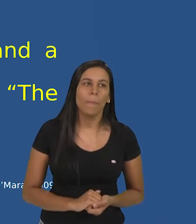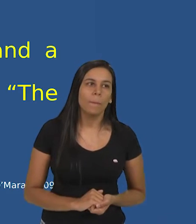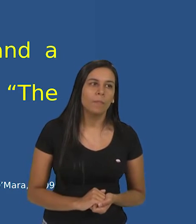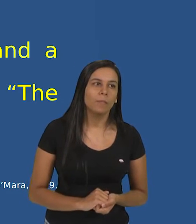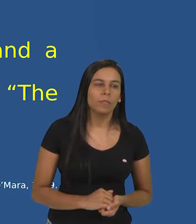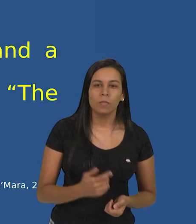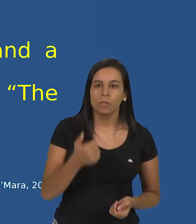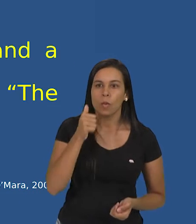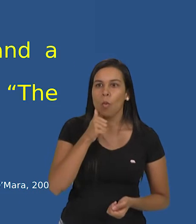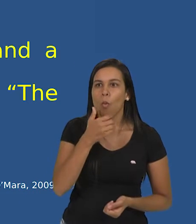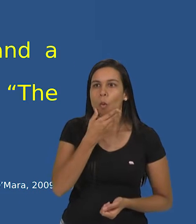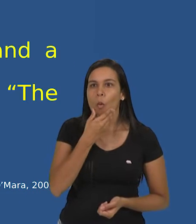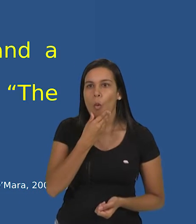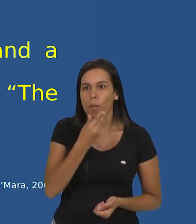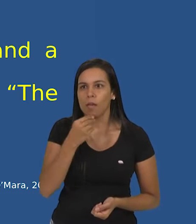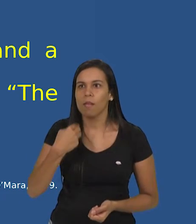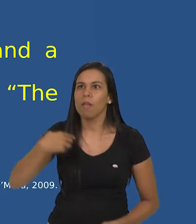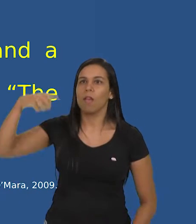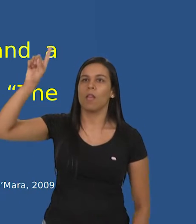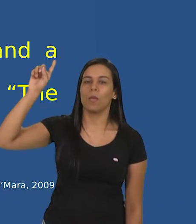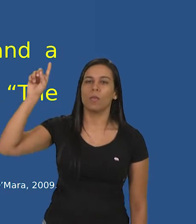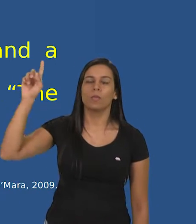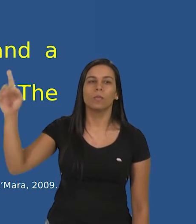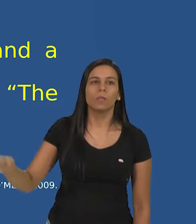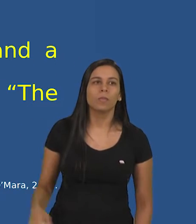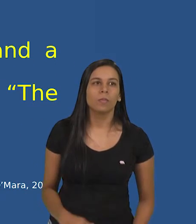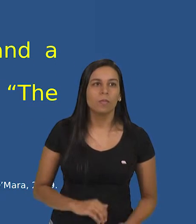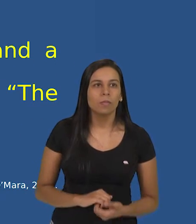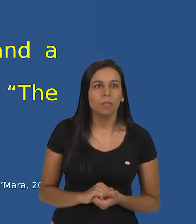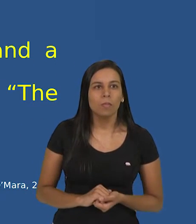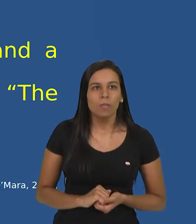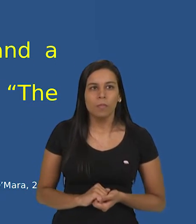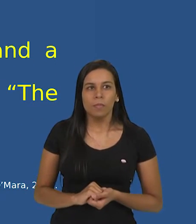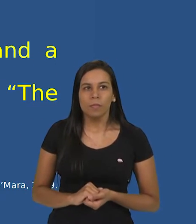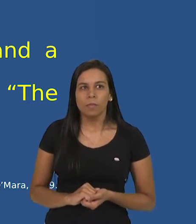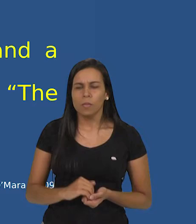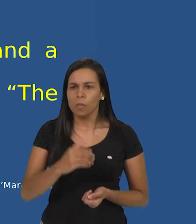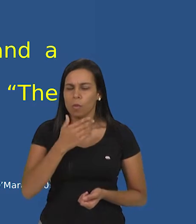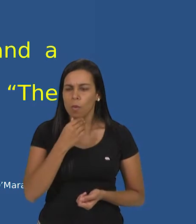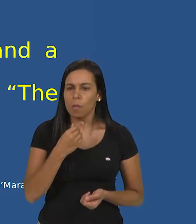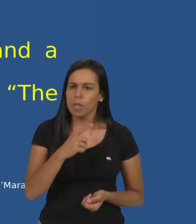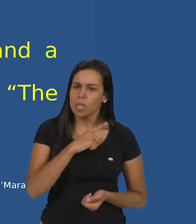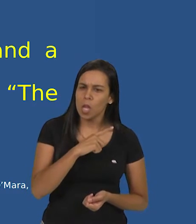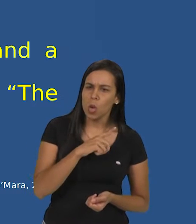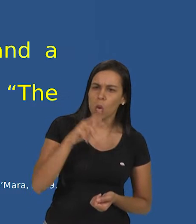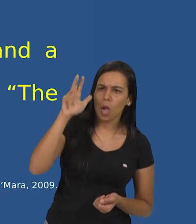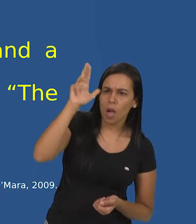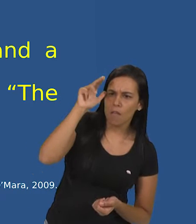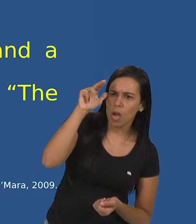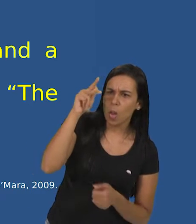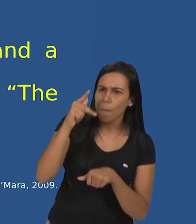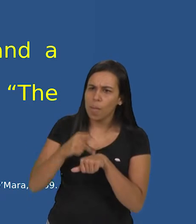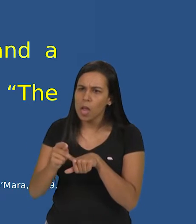eu, disse o homem, tá? Então o fazendeiro disse, eu tenho aqui um cavalo preto e um cavalo marrom,